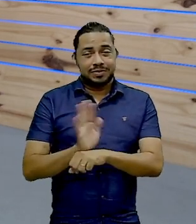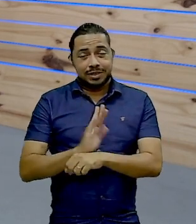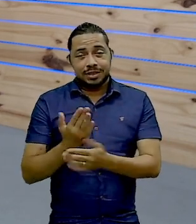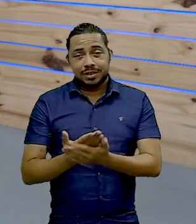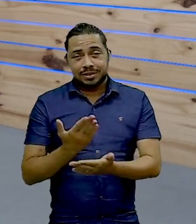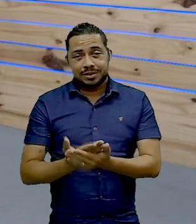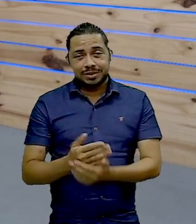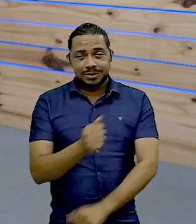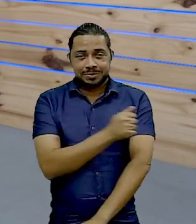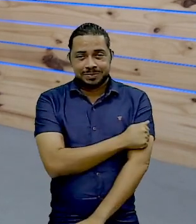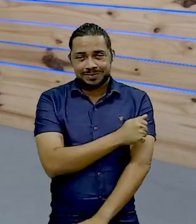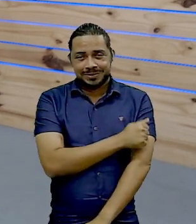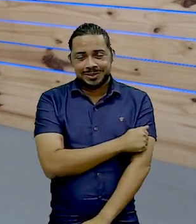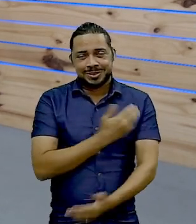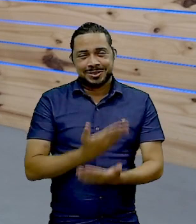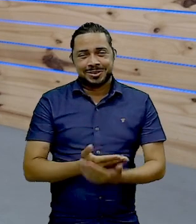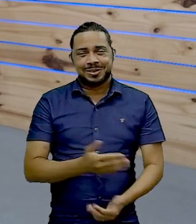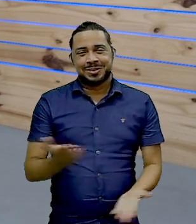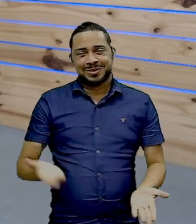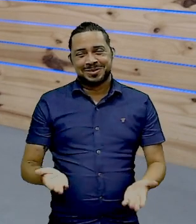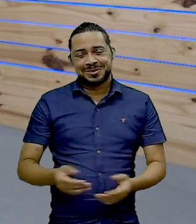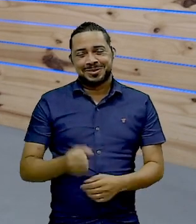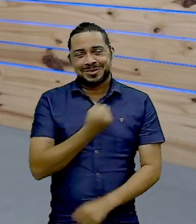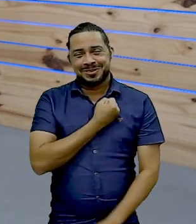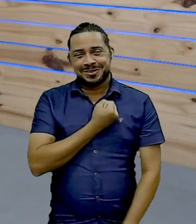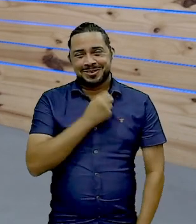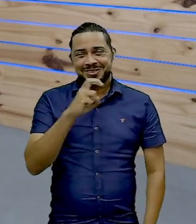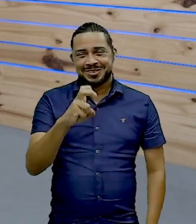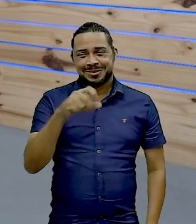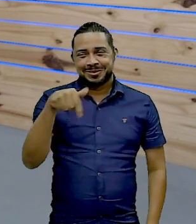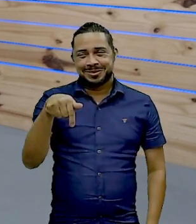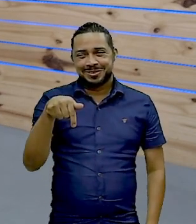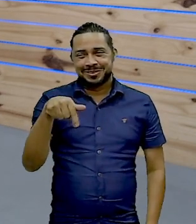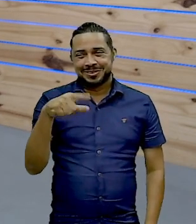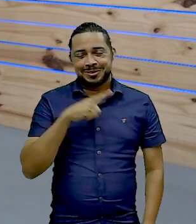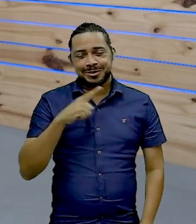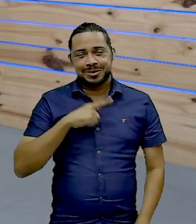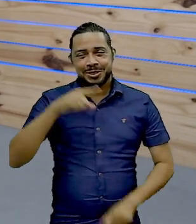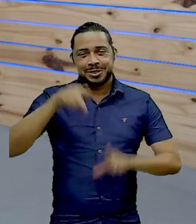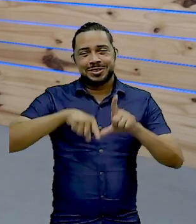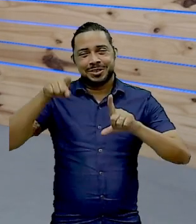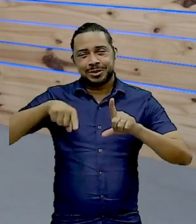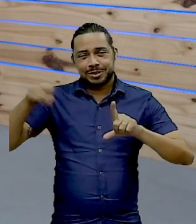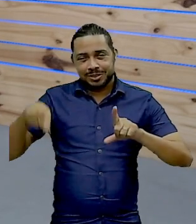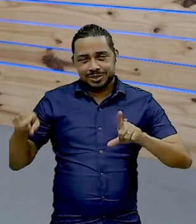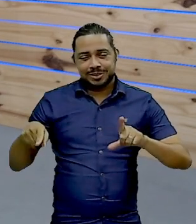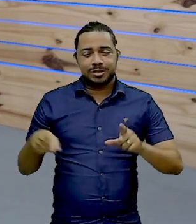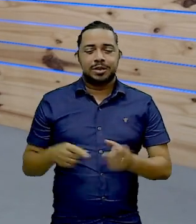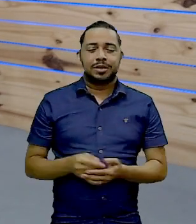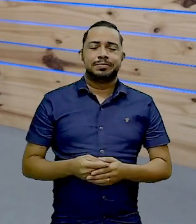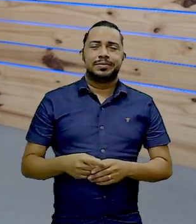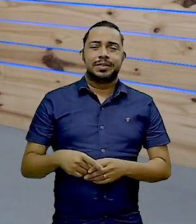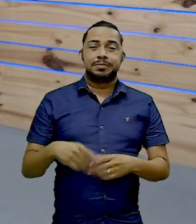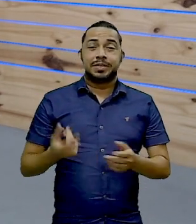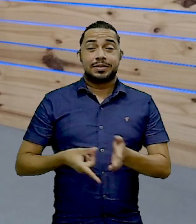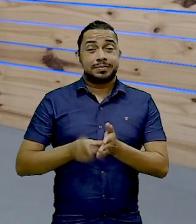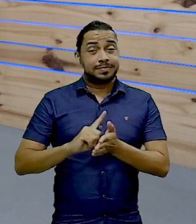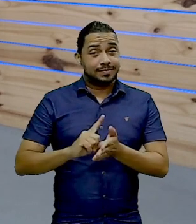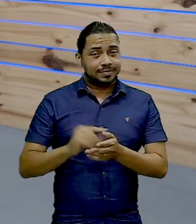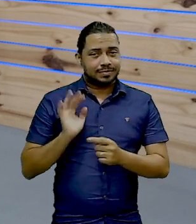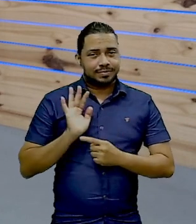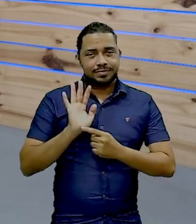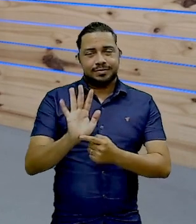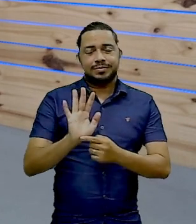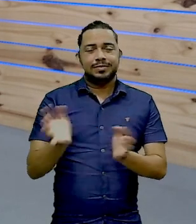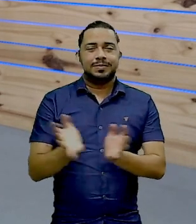como tarefa. Na aula de hoje, número 57, vai falar sobre estatística, medida de centralidade. Mas antes disso, eu vou apresentar